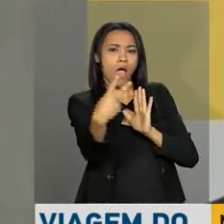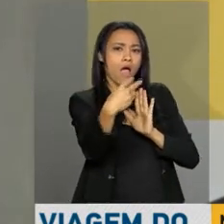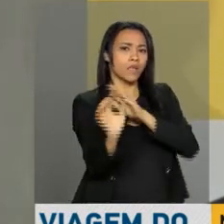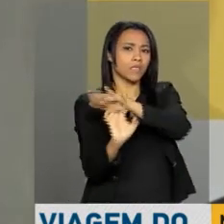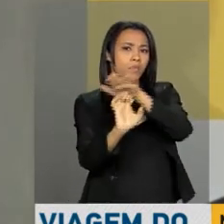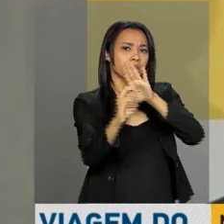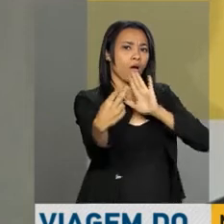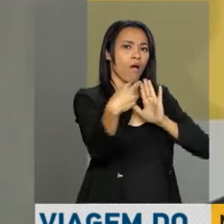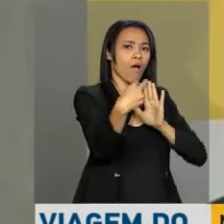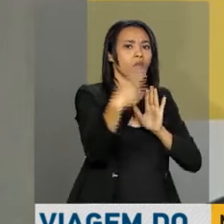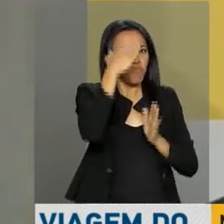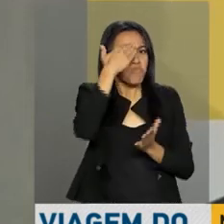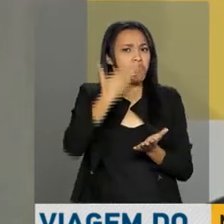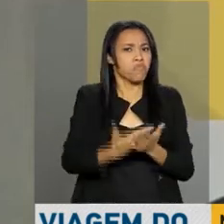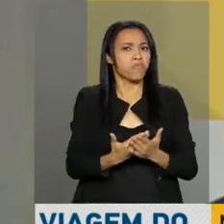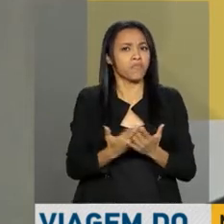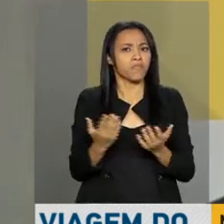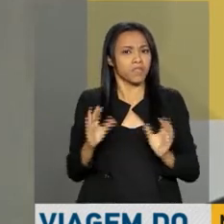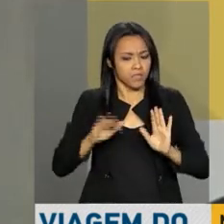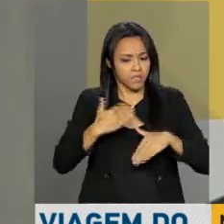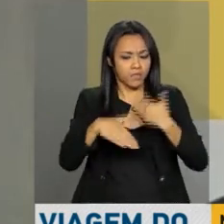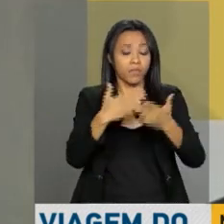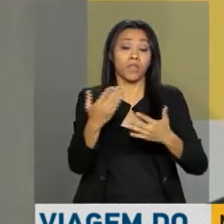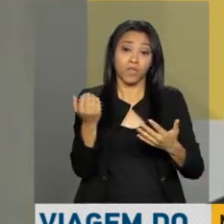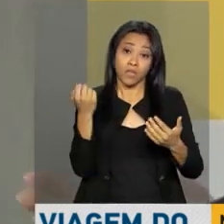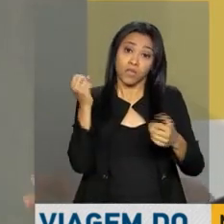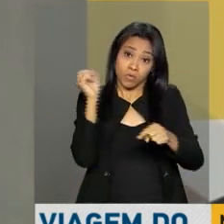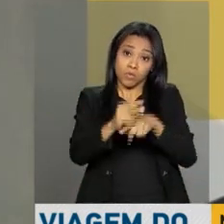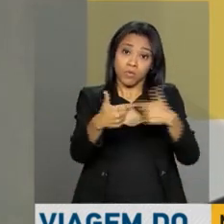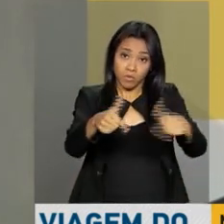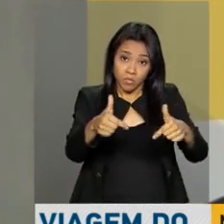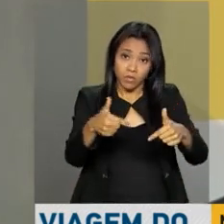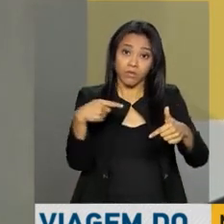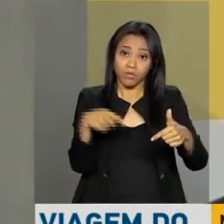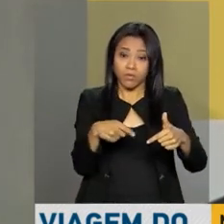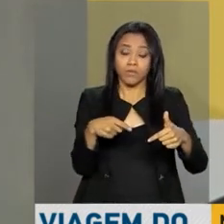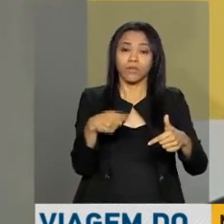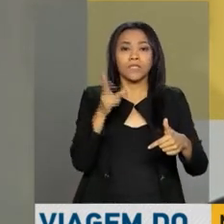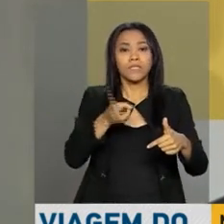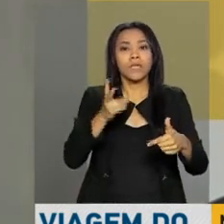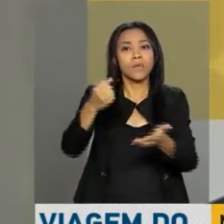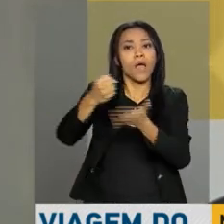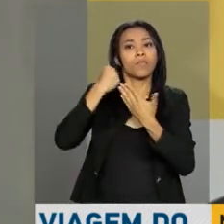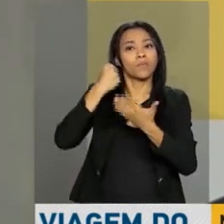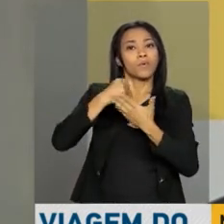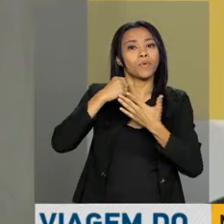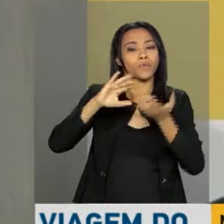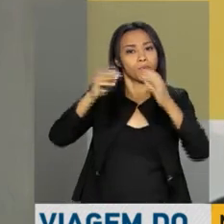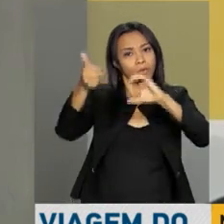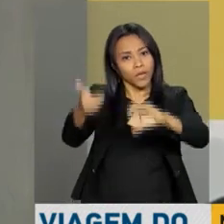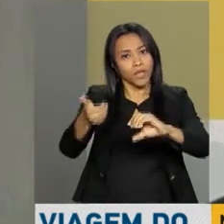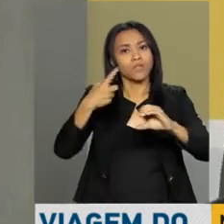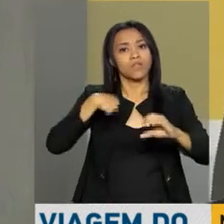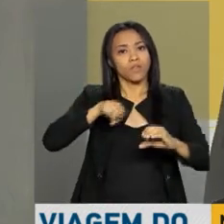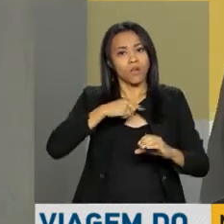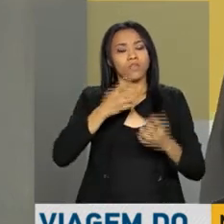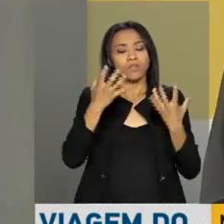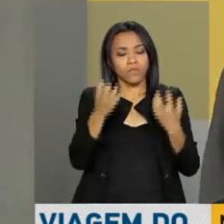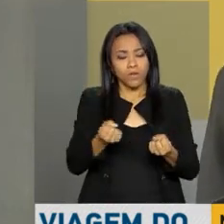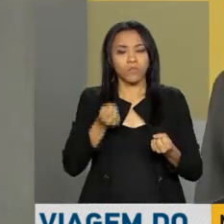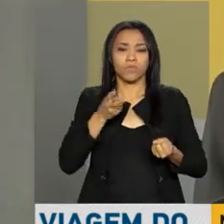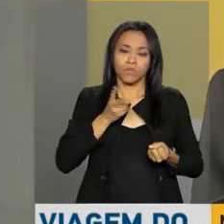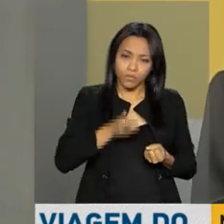crescimento e os empregos sempre com o apoio indispensável do congresso nacional nós seguiremos